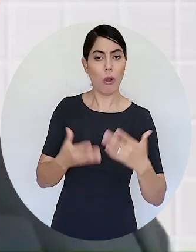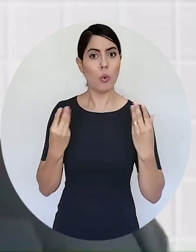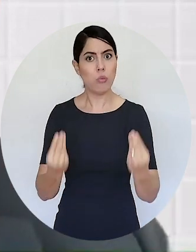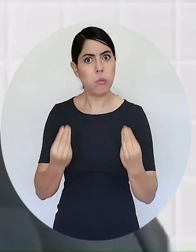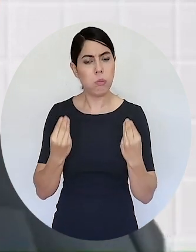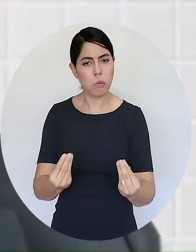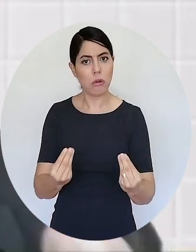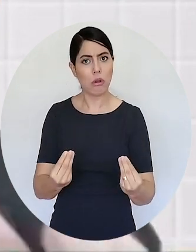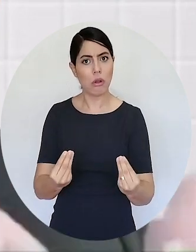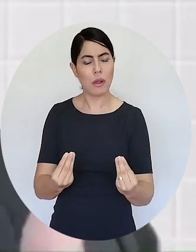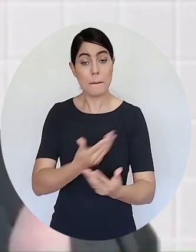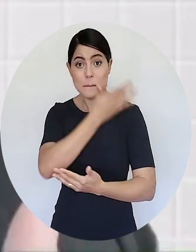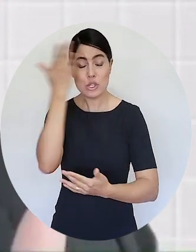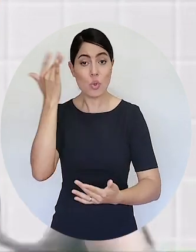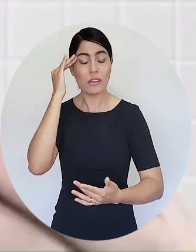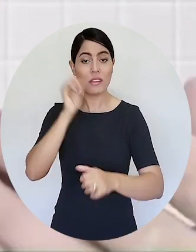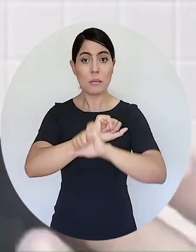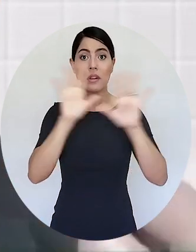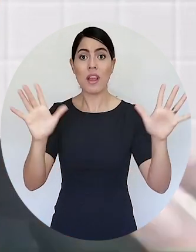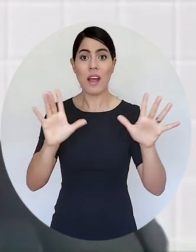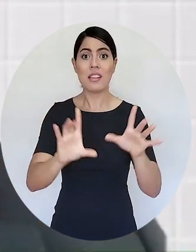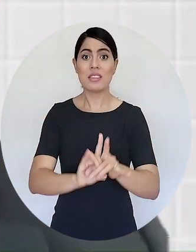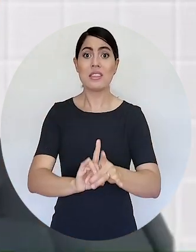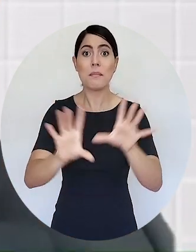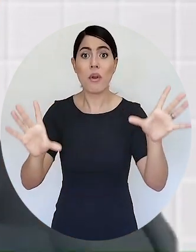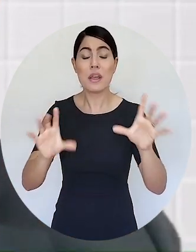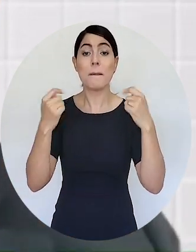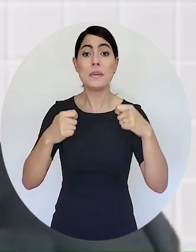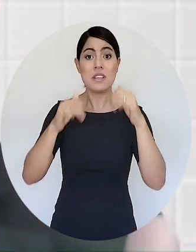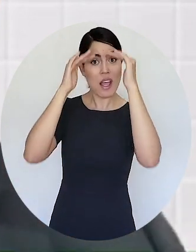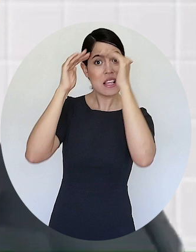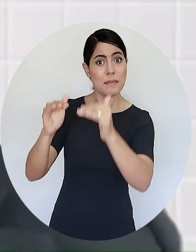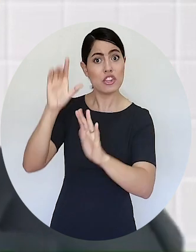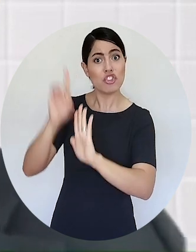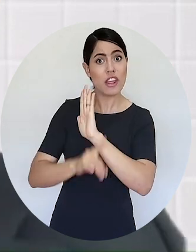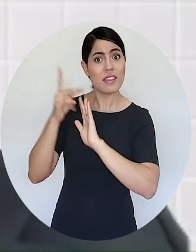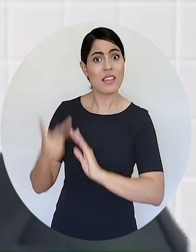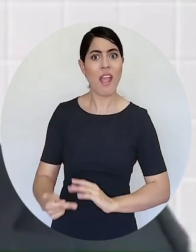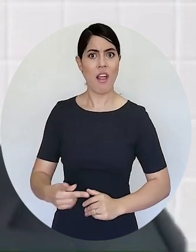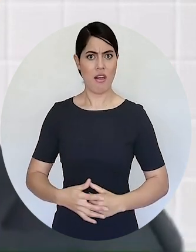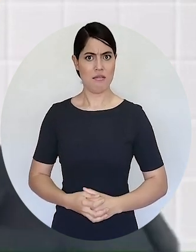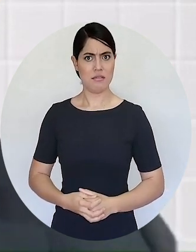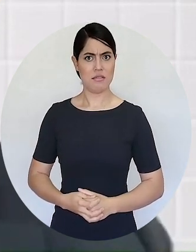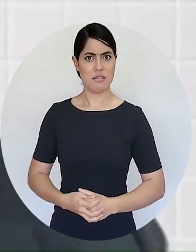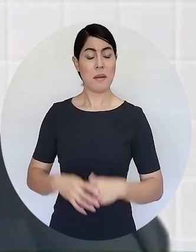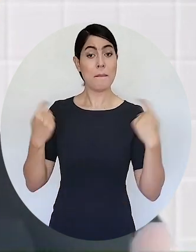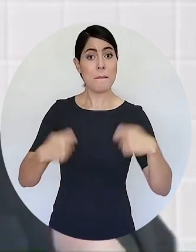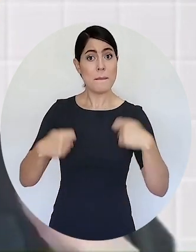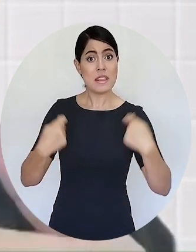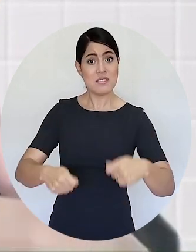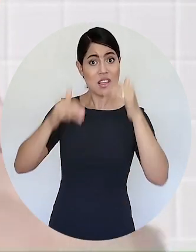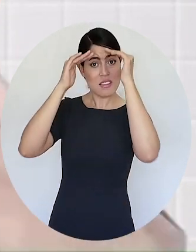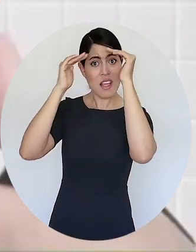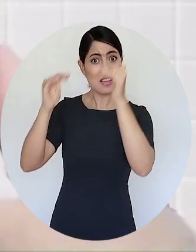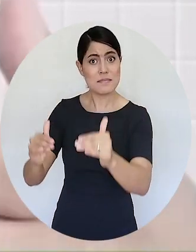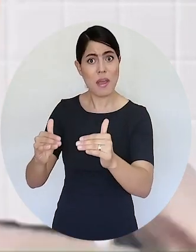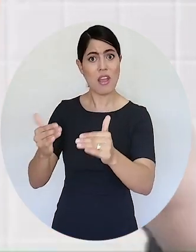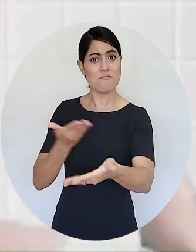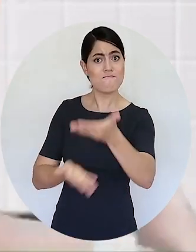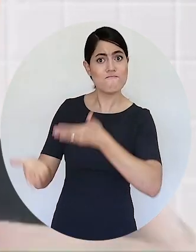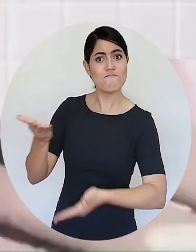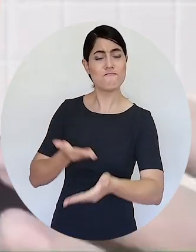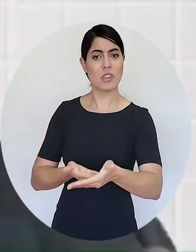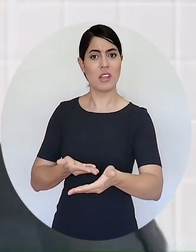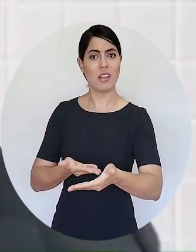que democracia e liberdade de expressão precisam rimar com respeito ao direito do outro, com respeito àquela ação